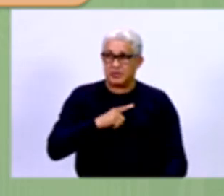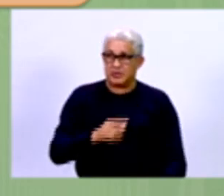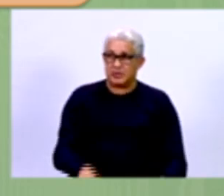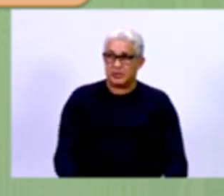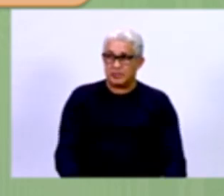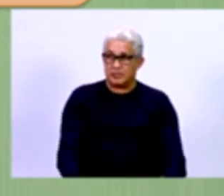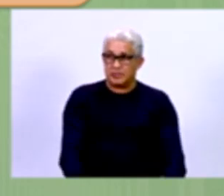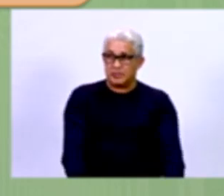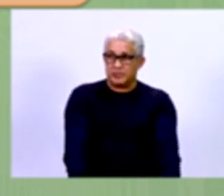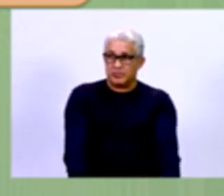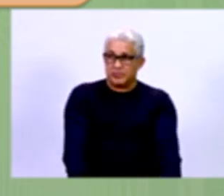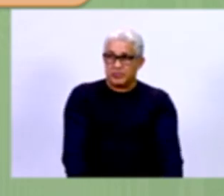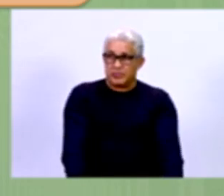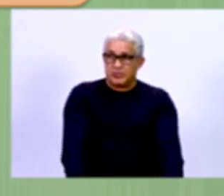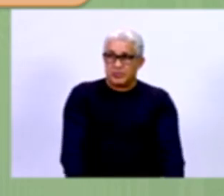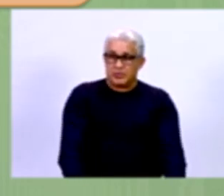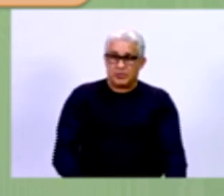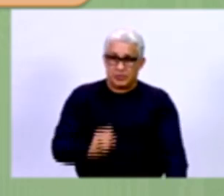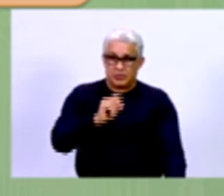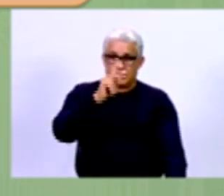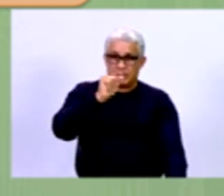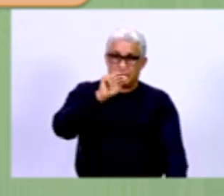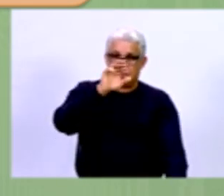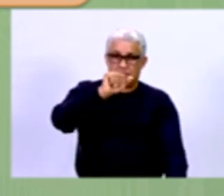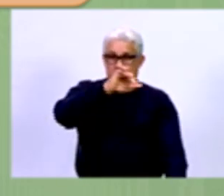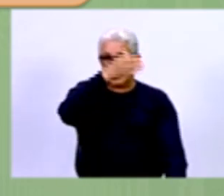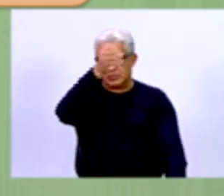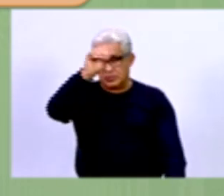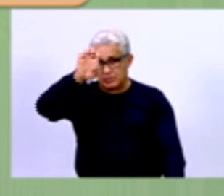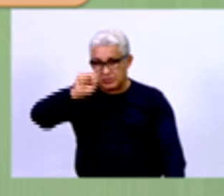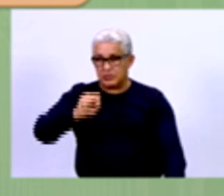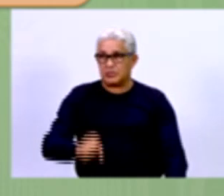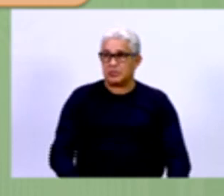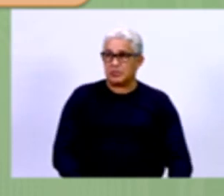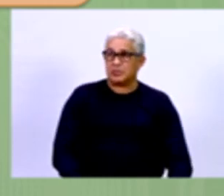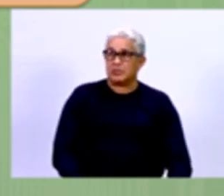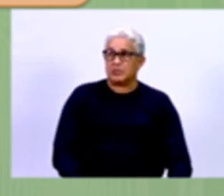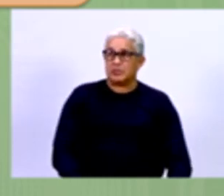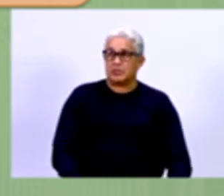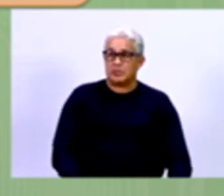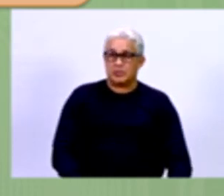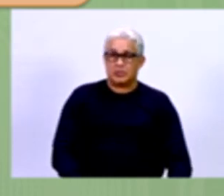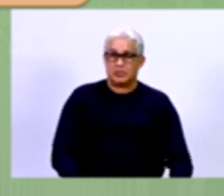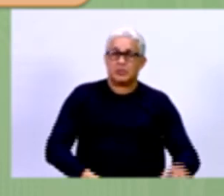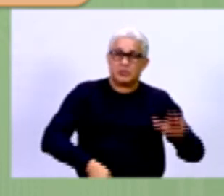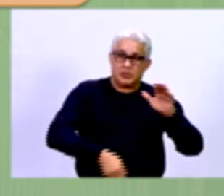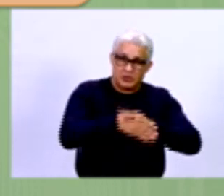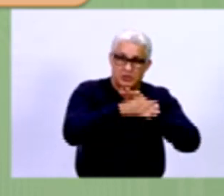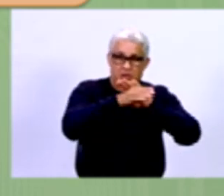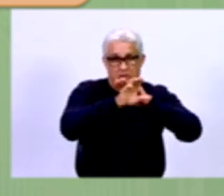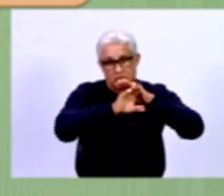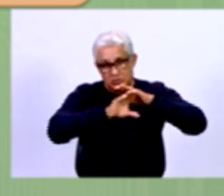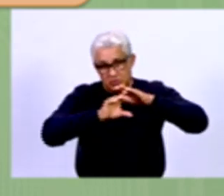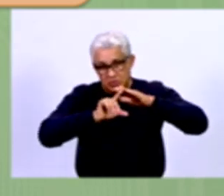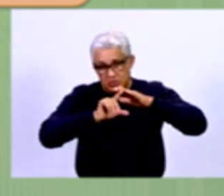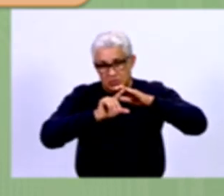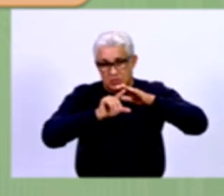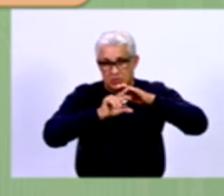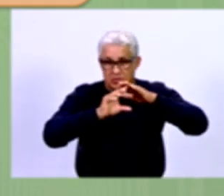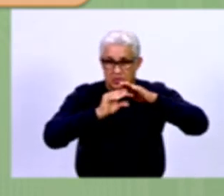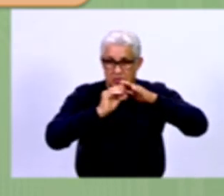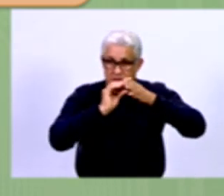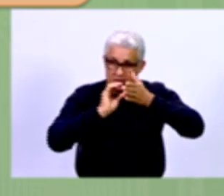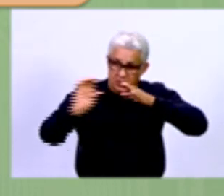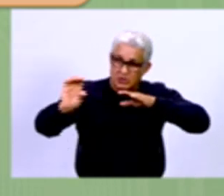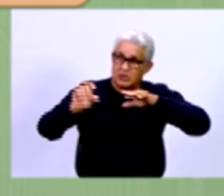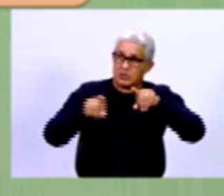a conta de operações de regularização de capitais, entradas e saídas, tem os